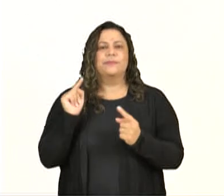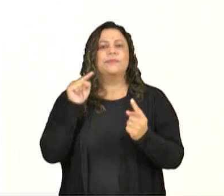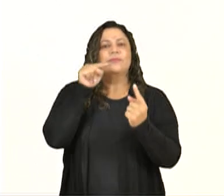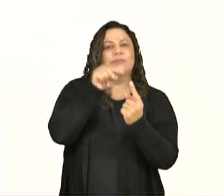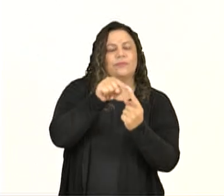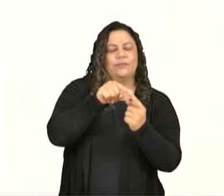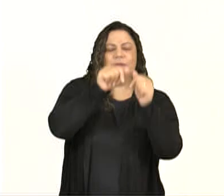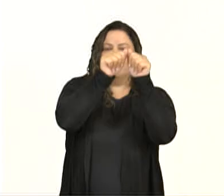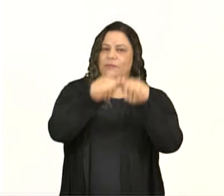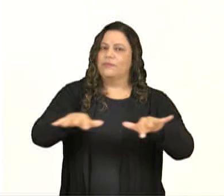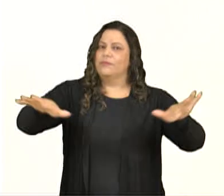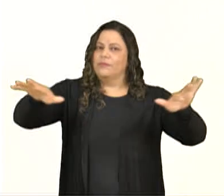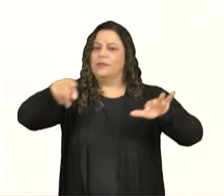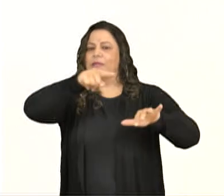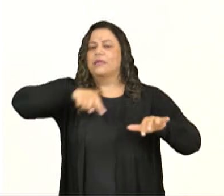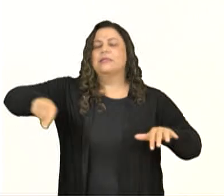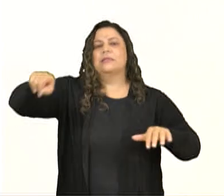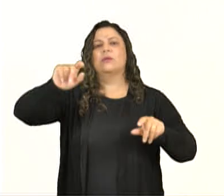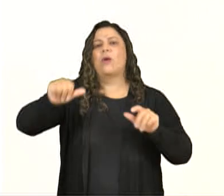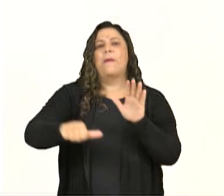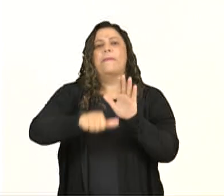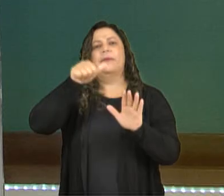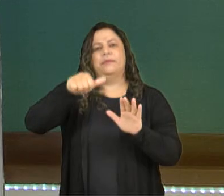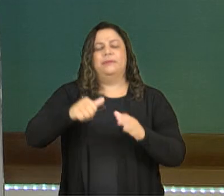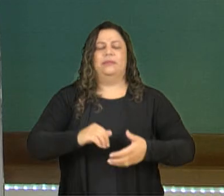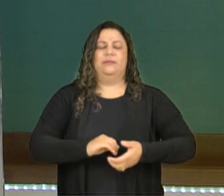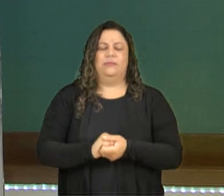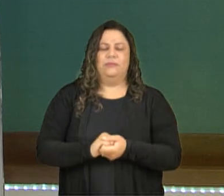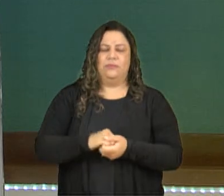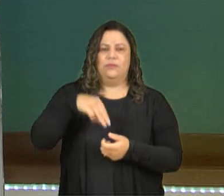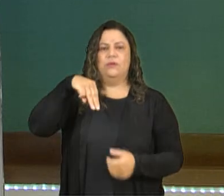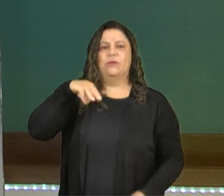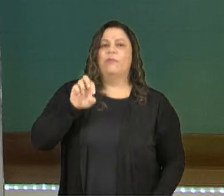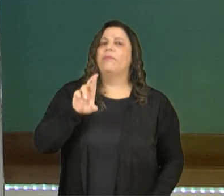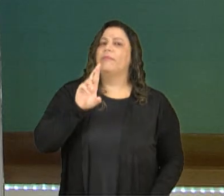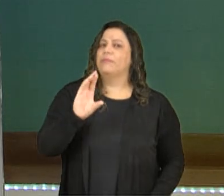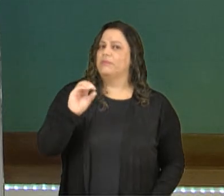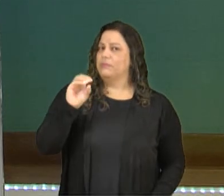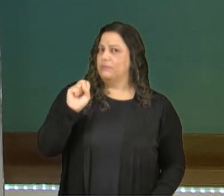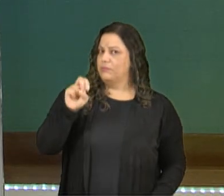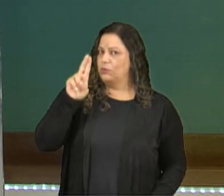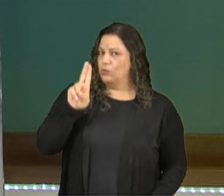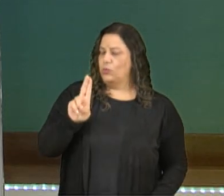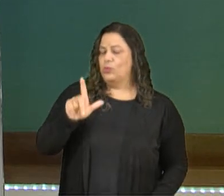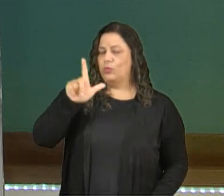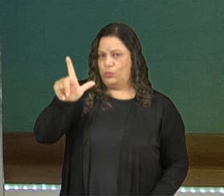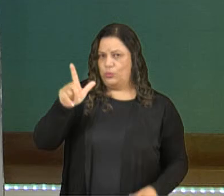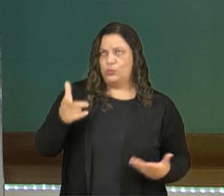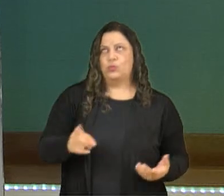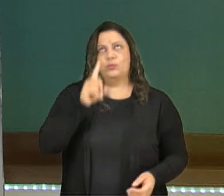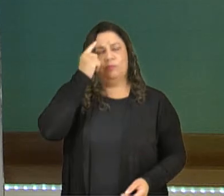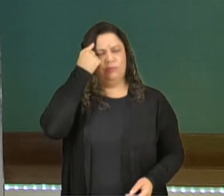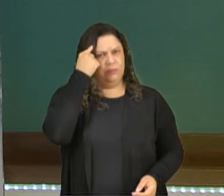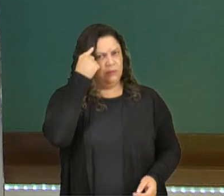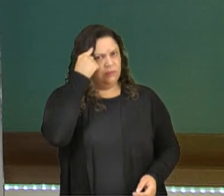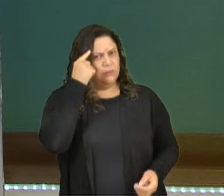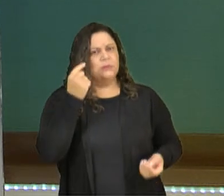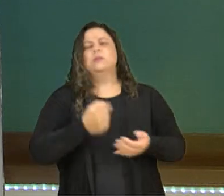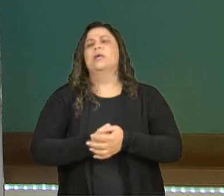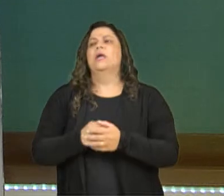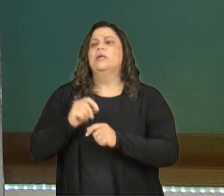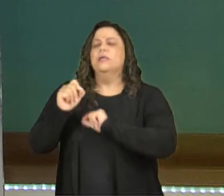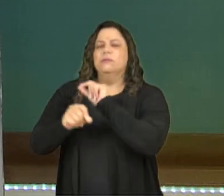para expandir. O primeiro que nós devemos comentar é o Mercosul, onde tinha-se uma ideia de buscar